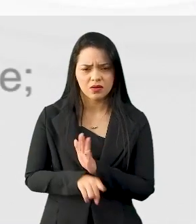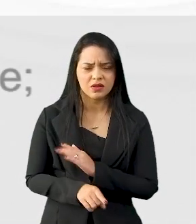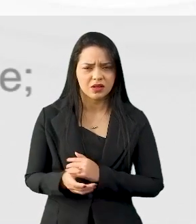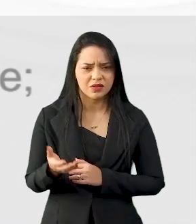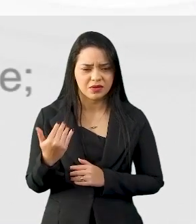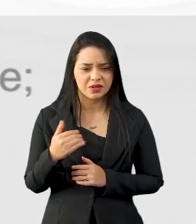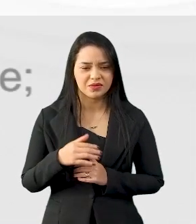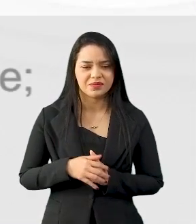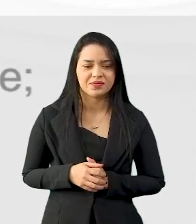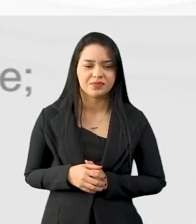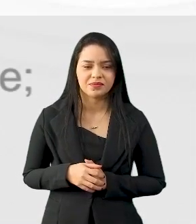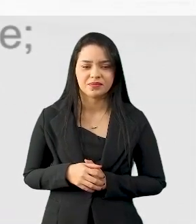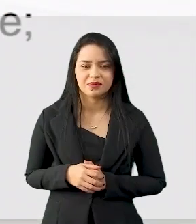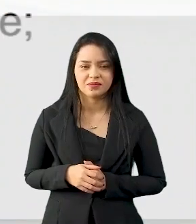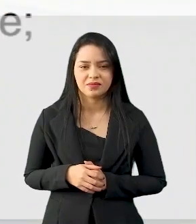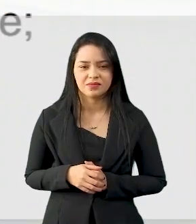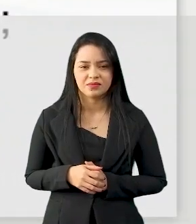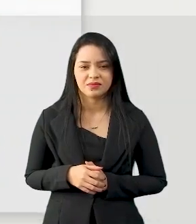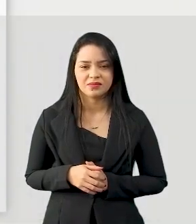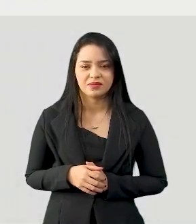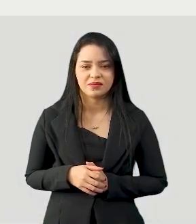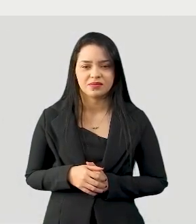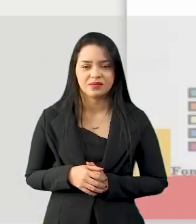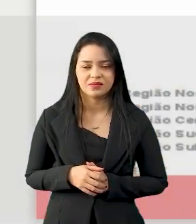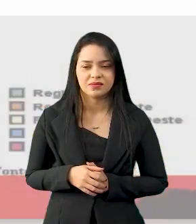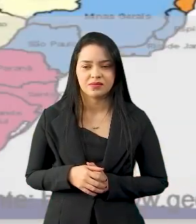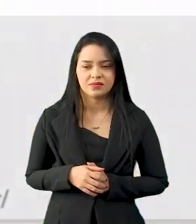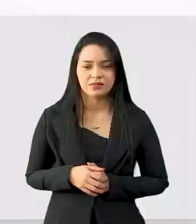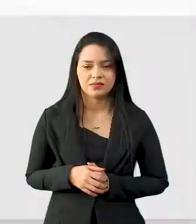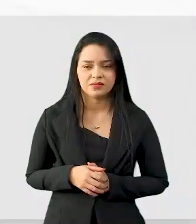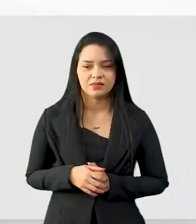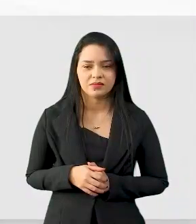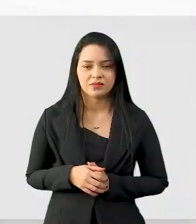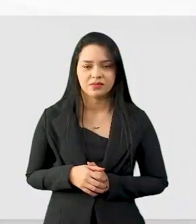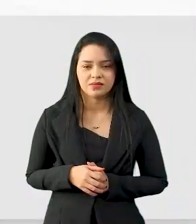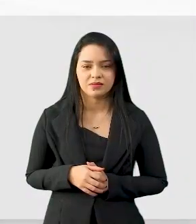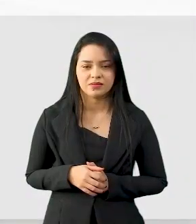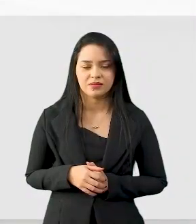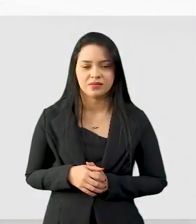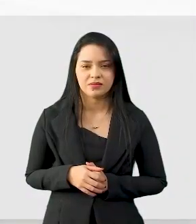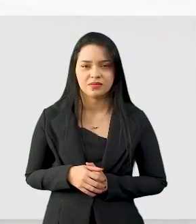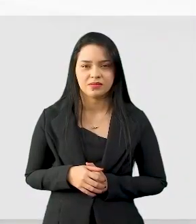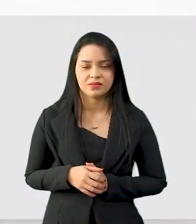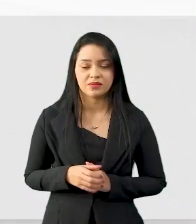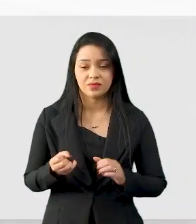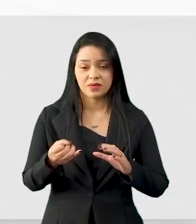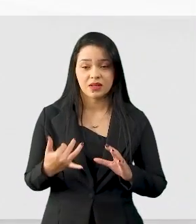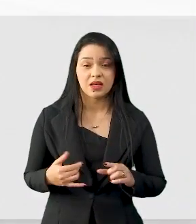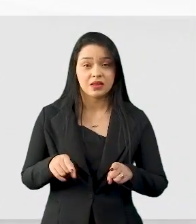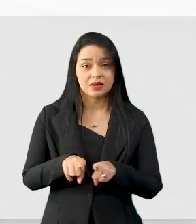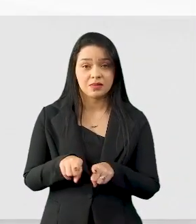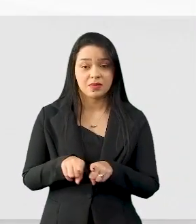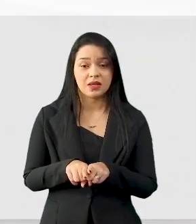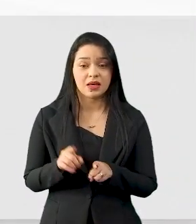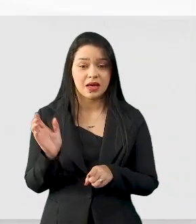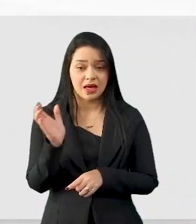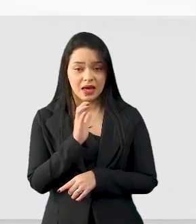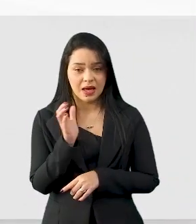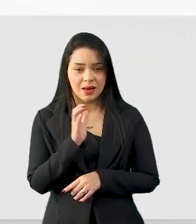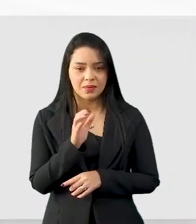as atividades? Vamos lá, respira um pouquinho e vamos que vamos. Ainda está faltando só para a gente fechar essa parte aqui rápido,